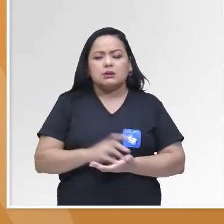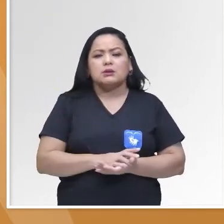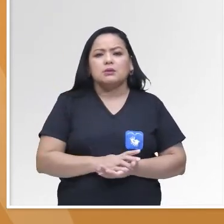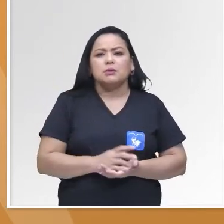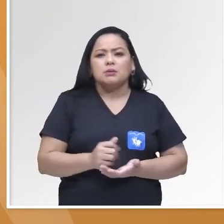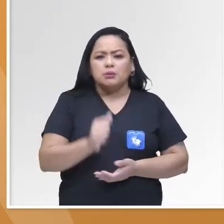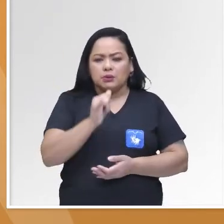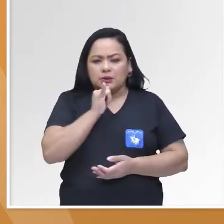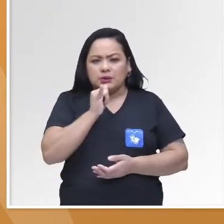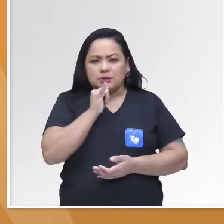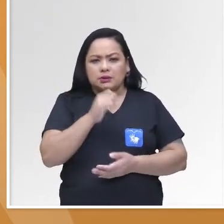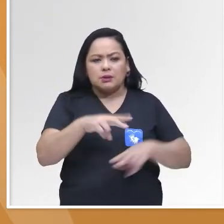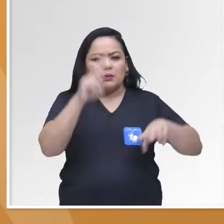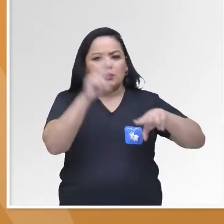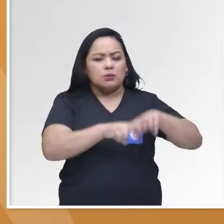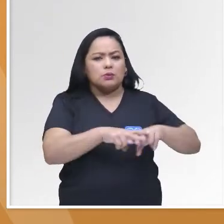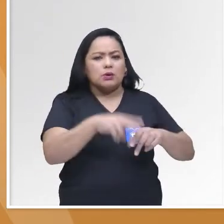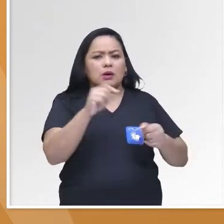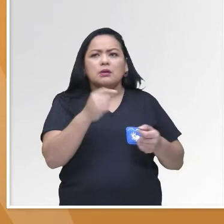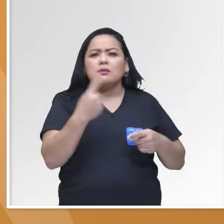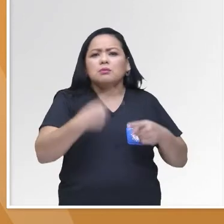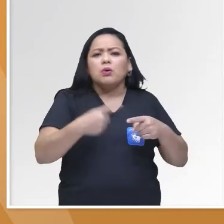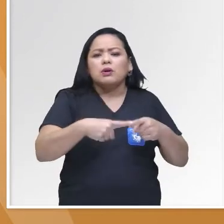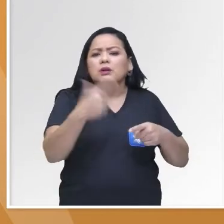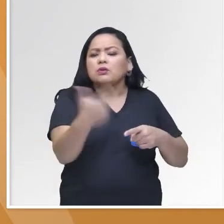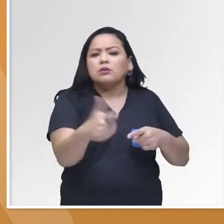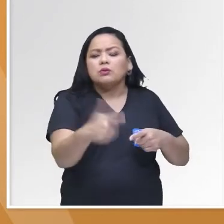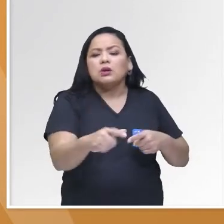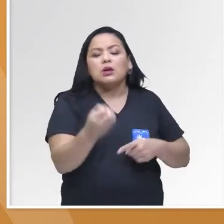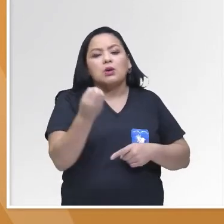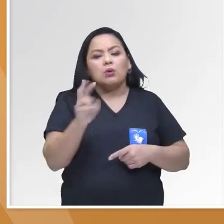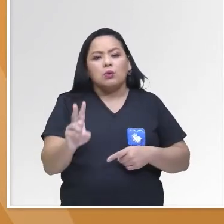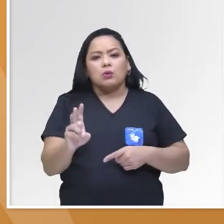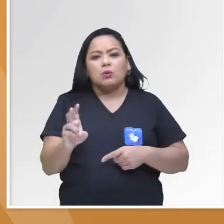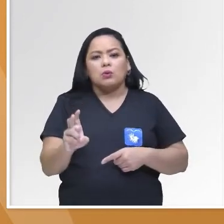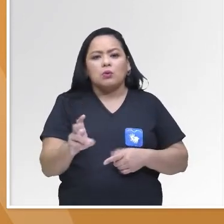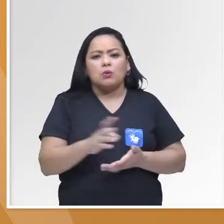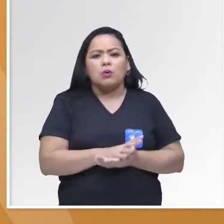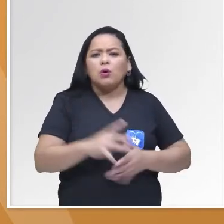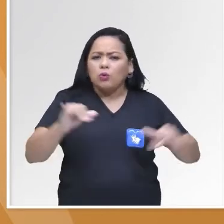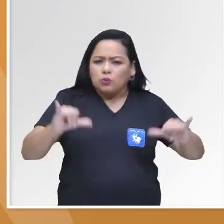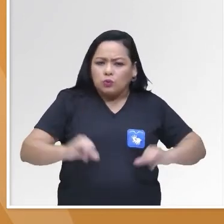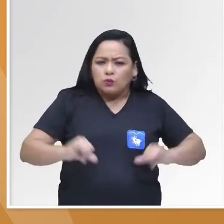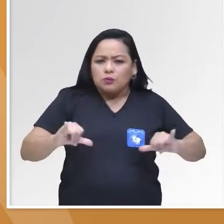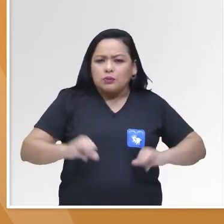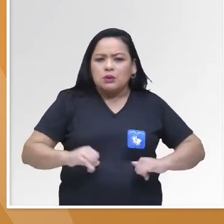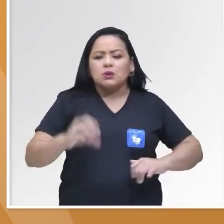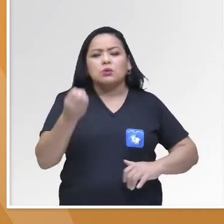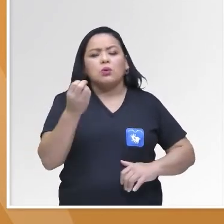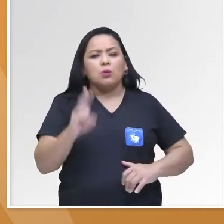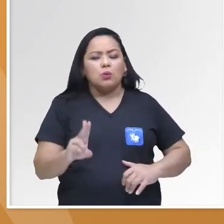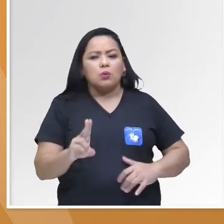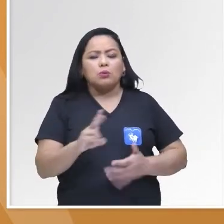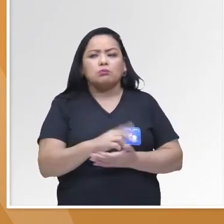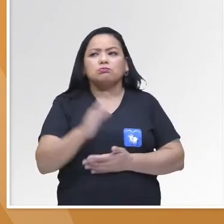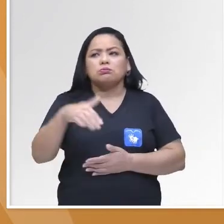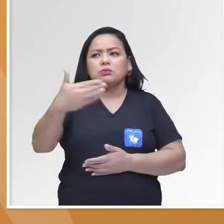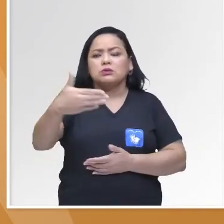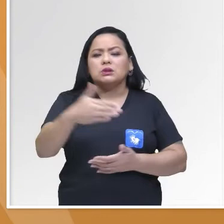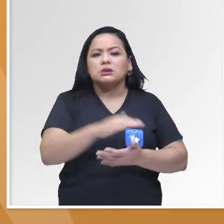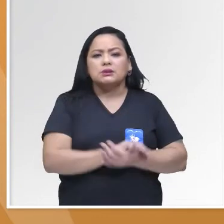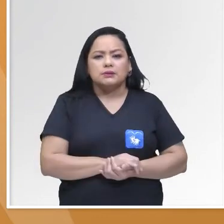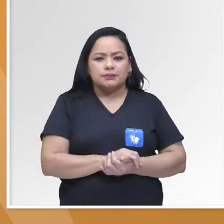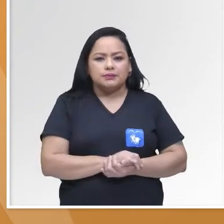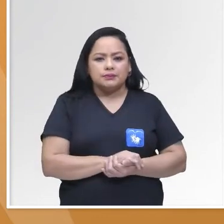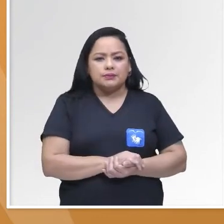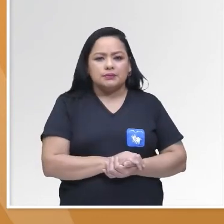cárcere injustificado, ou até mesmo a tortura, ou, indo mais além,